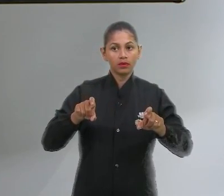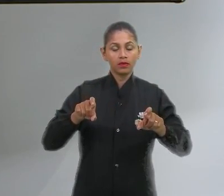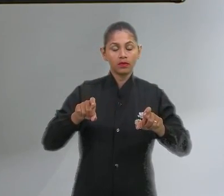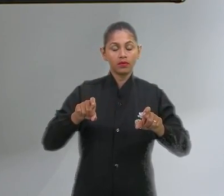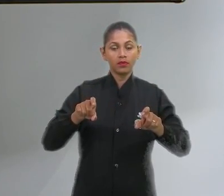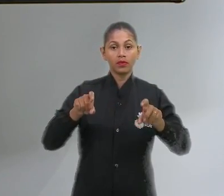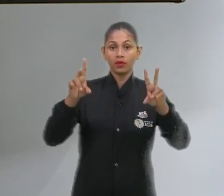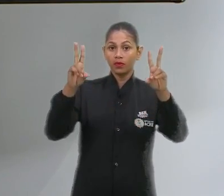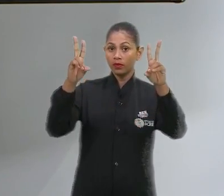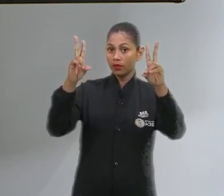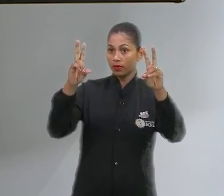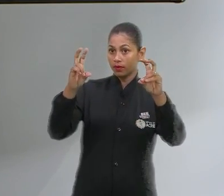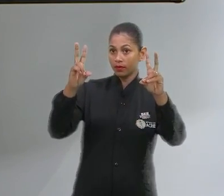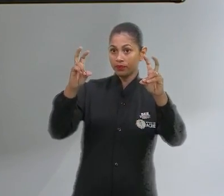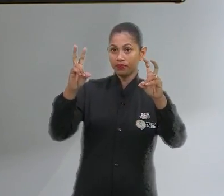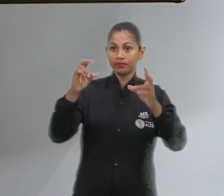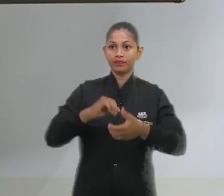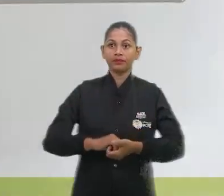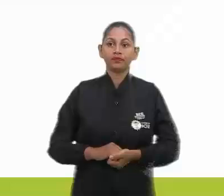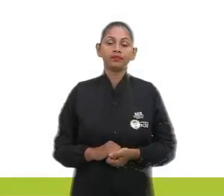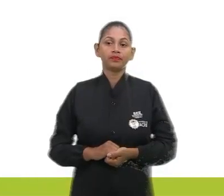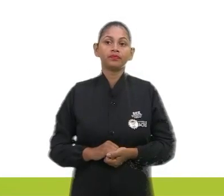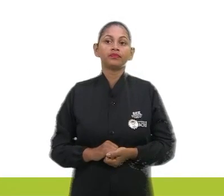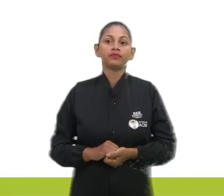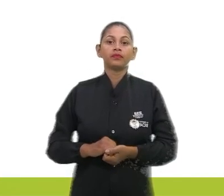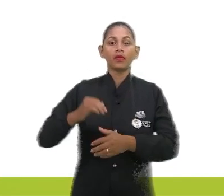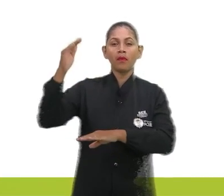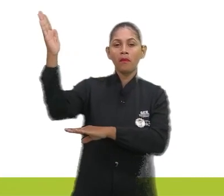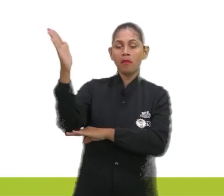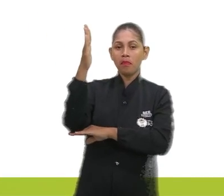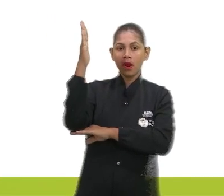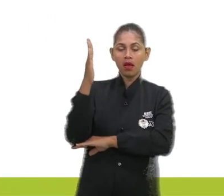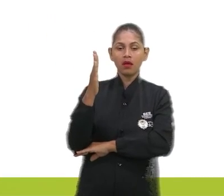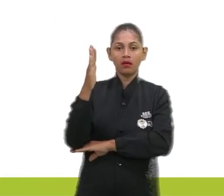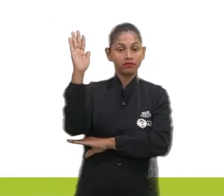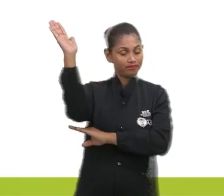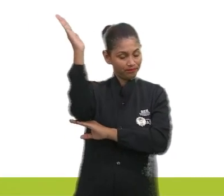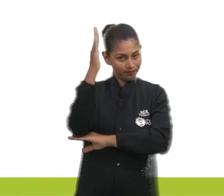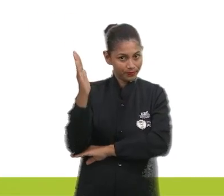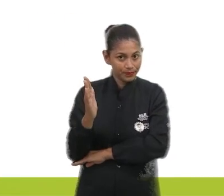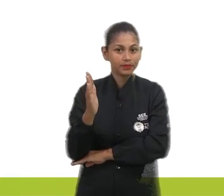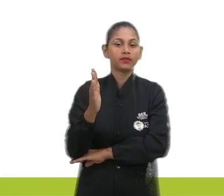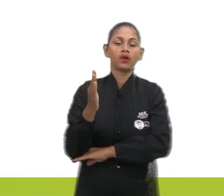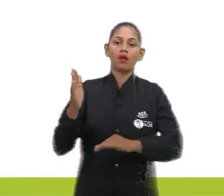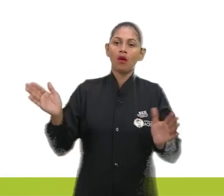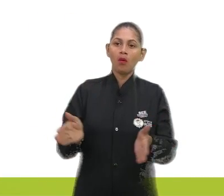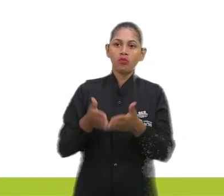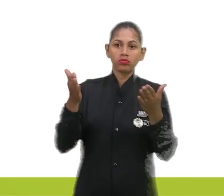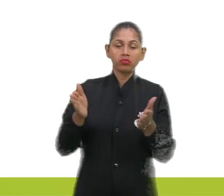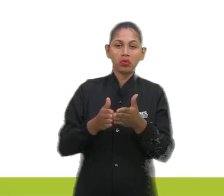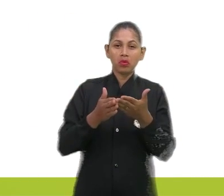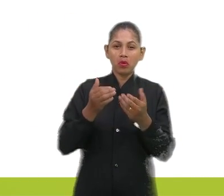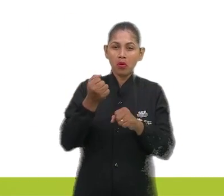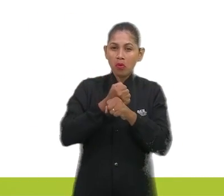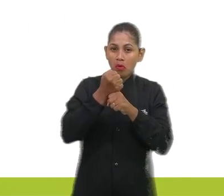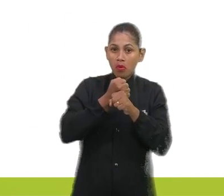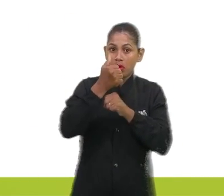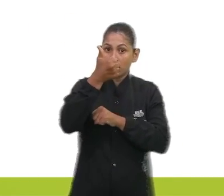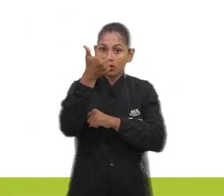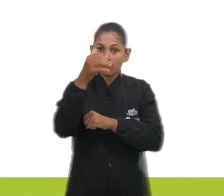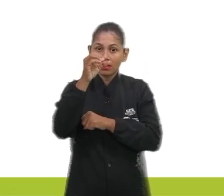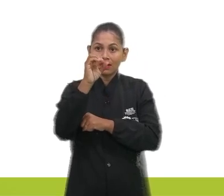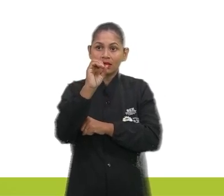da matéria assim diz: Brasil empobreceu em 10 anos e tem mais